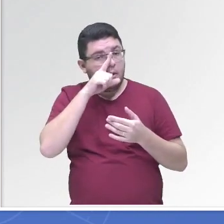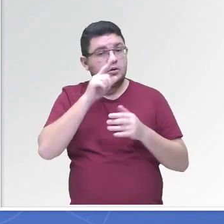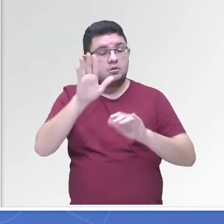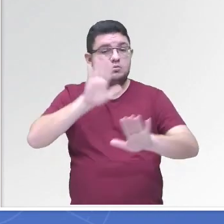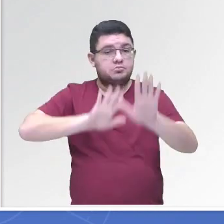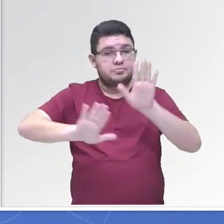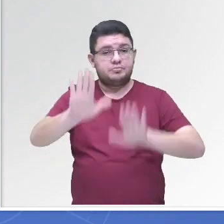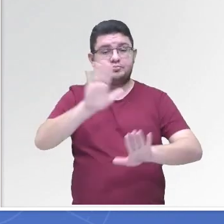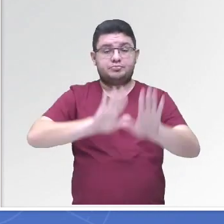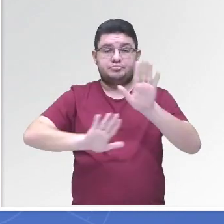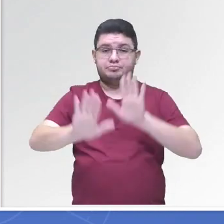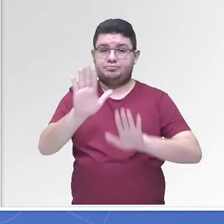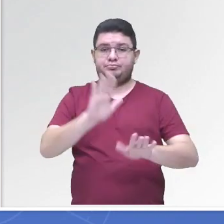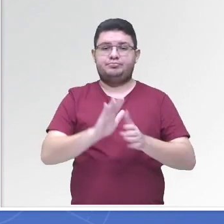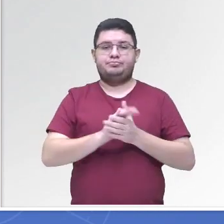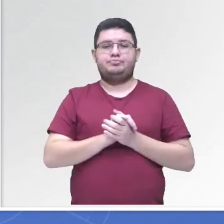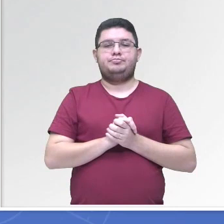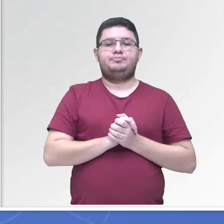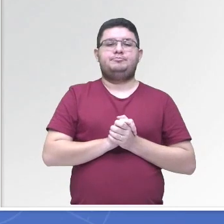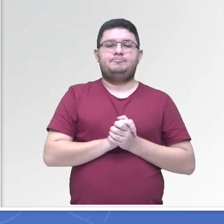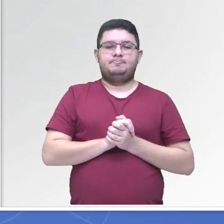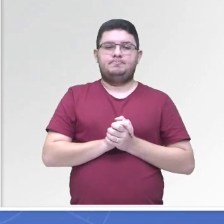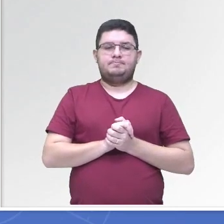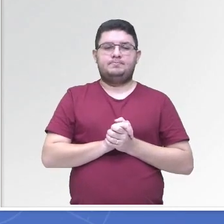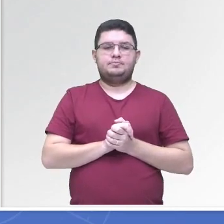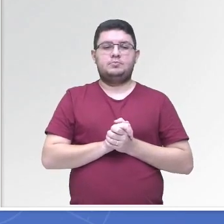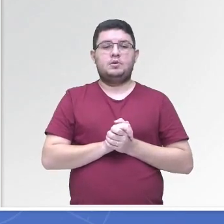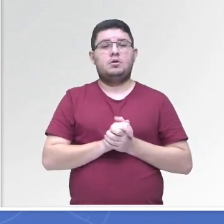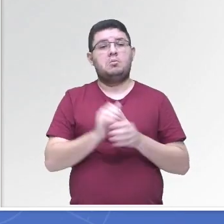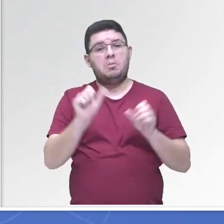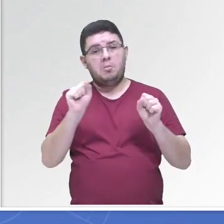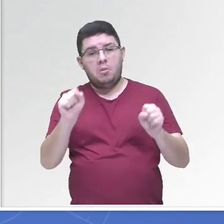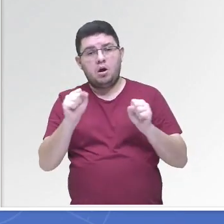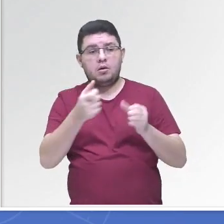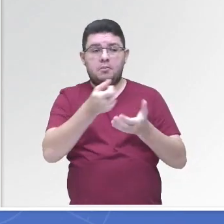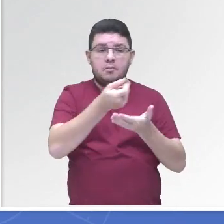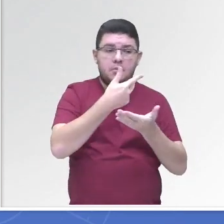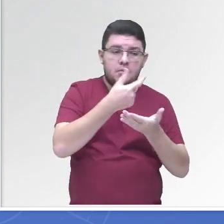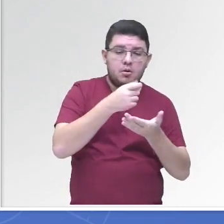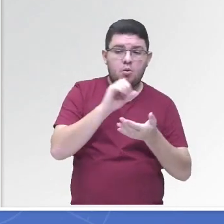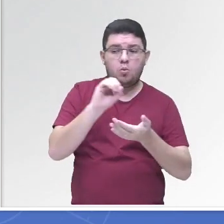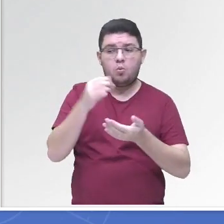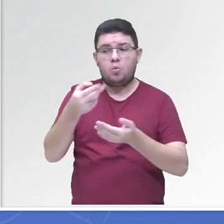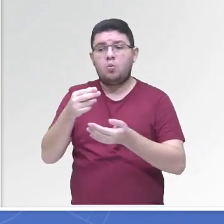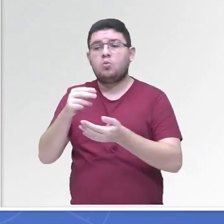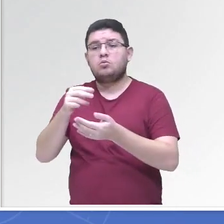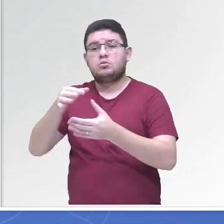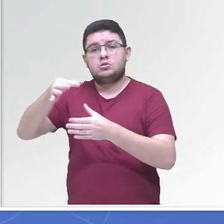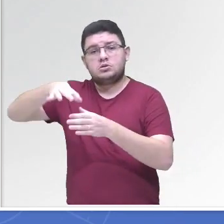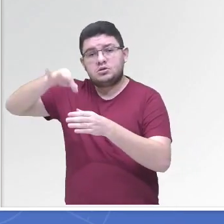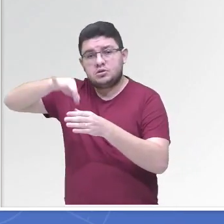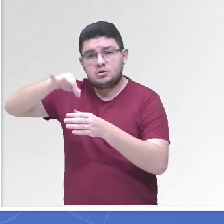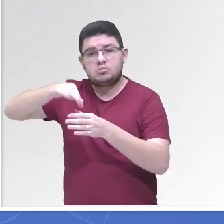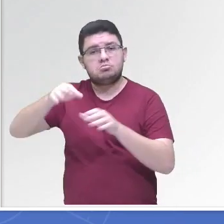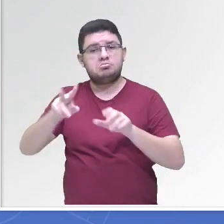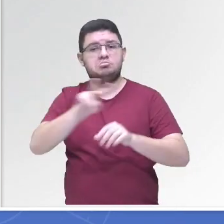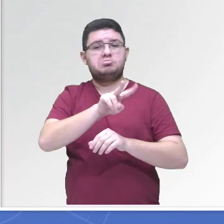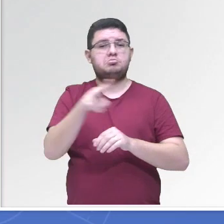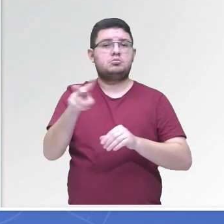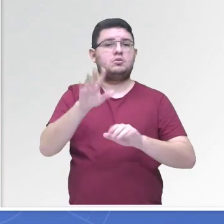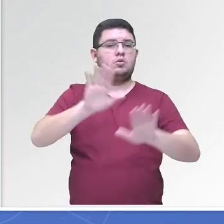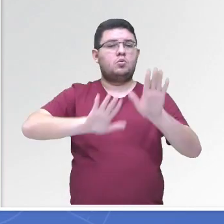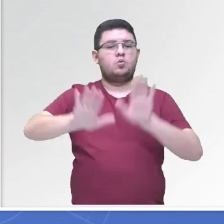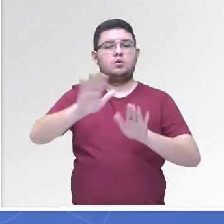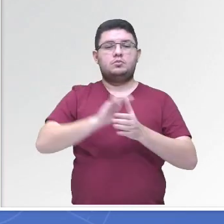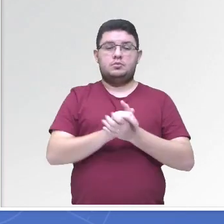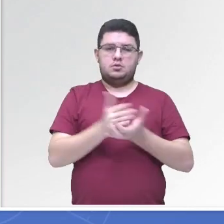muito cuidado com essa automedicação, seja ela dos medicamentos, seja ela também do chá, tá bom? Então, fico